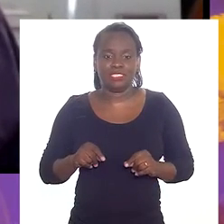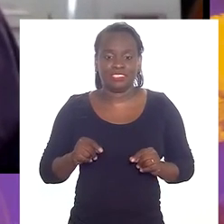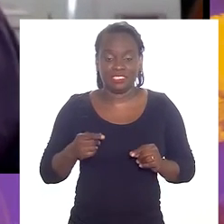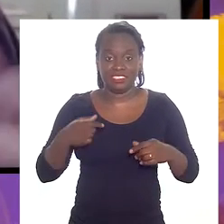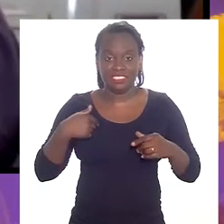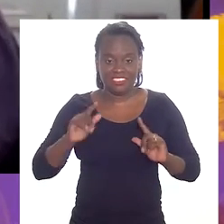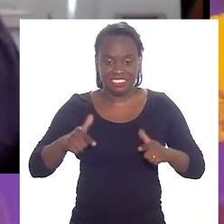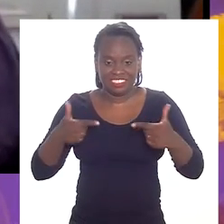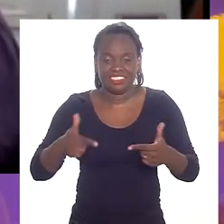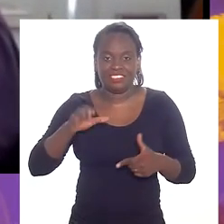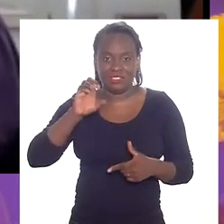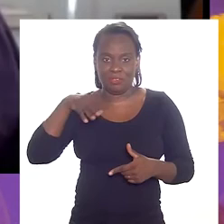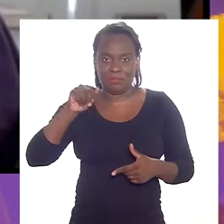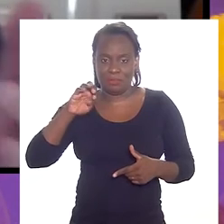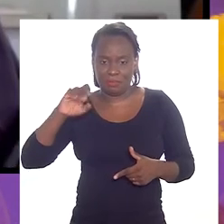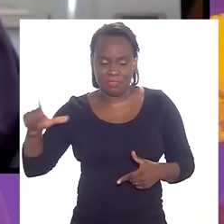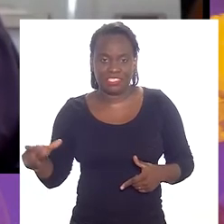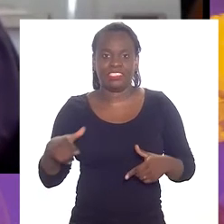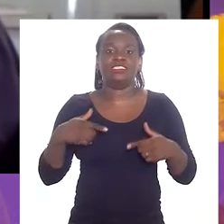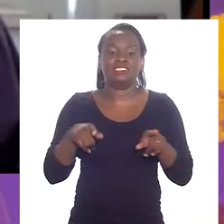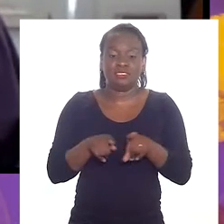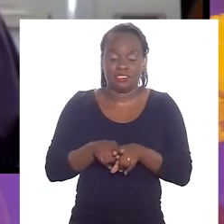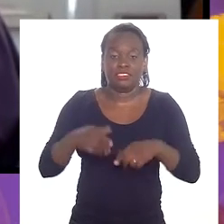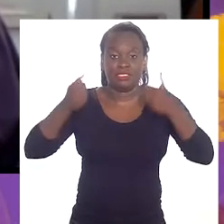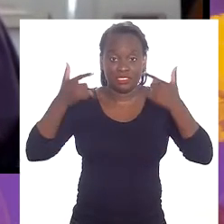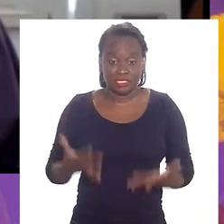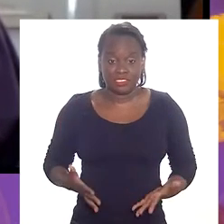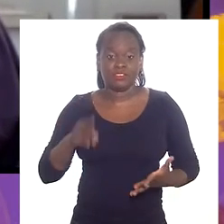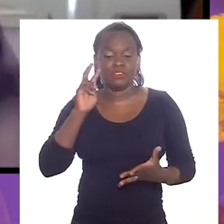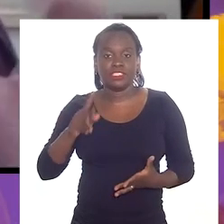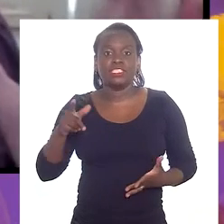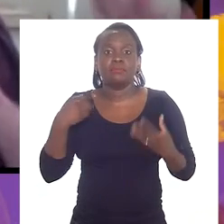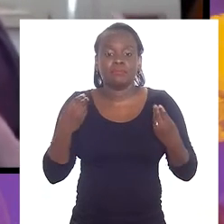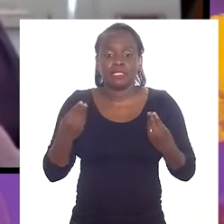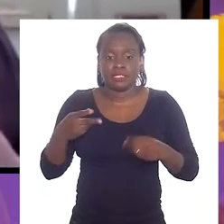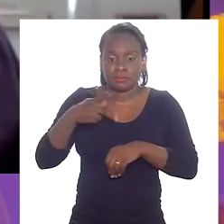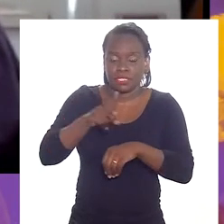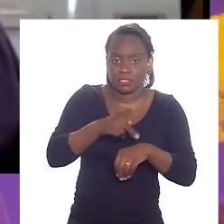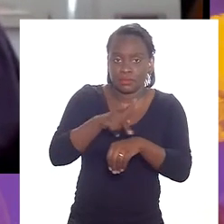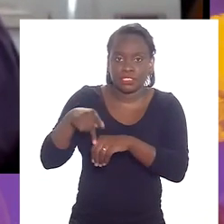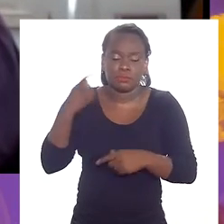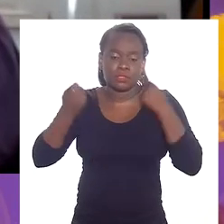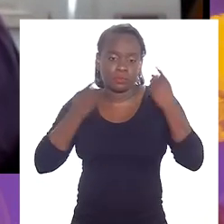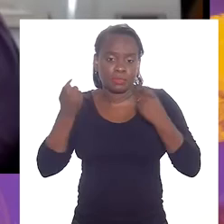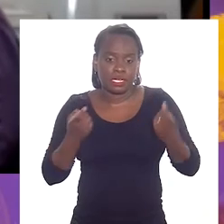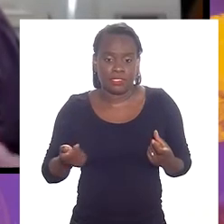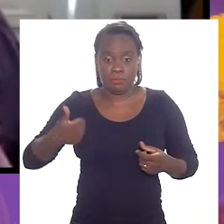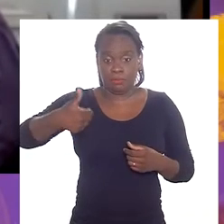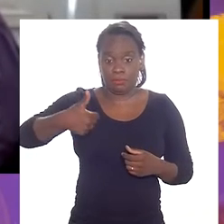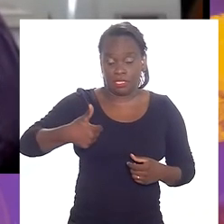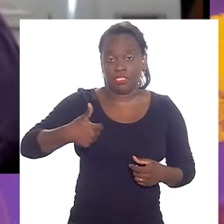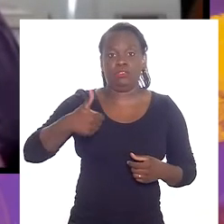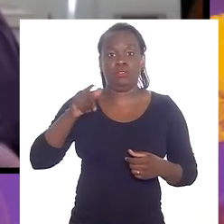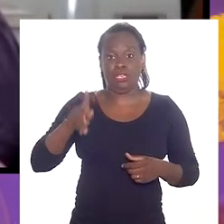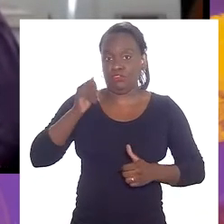a santa Conmebol e do Branco Uruguai porque veja o que Pair de estaria preocupados